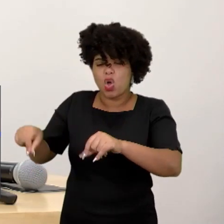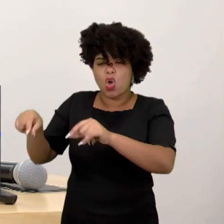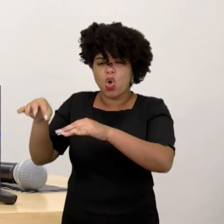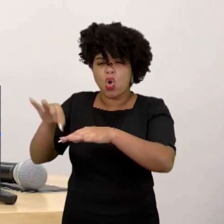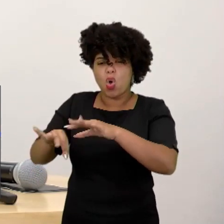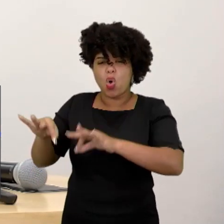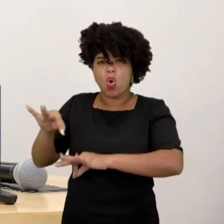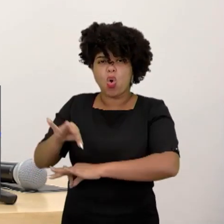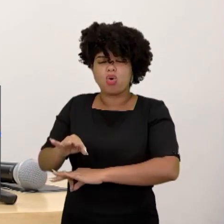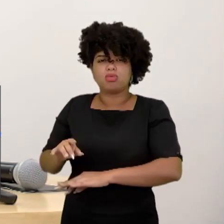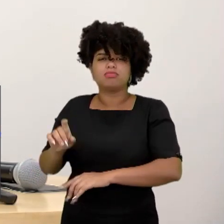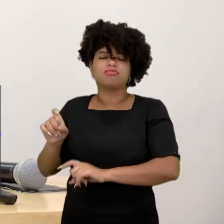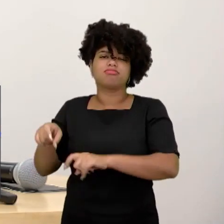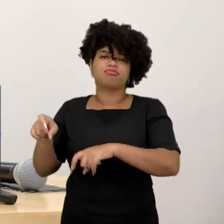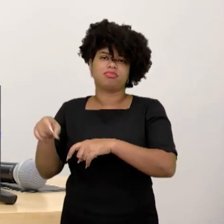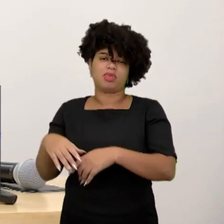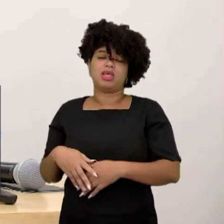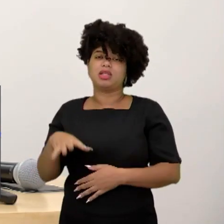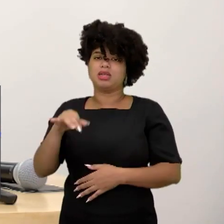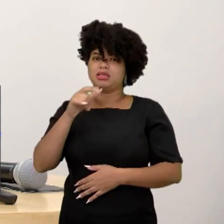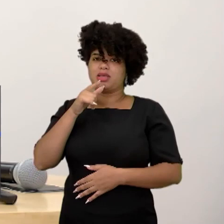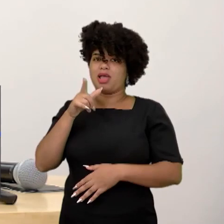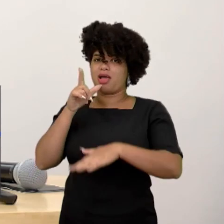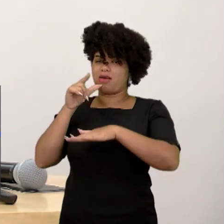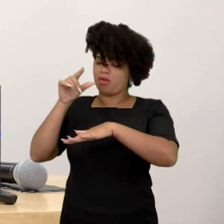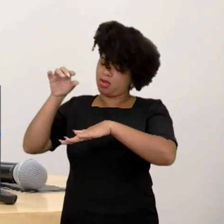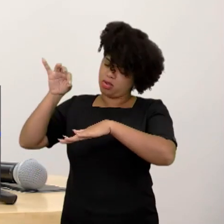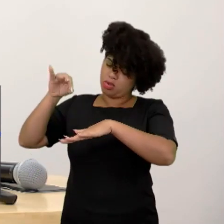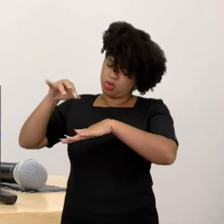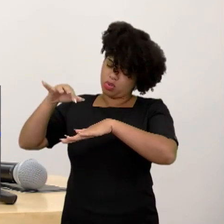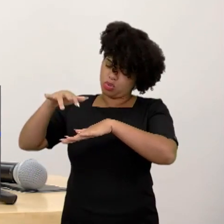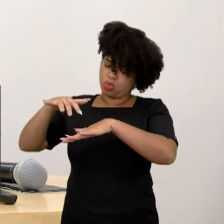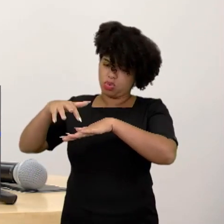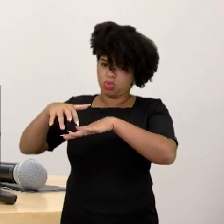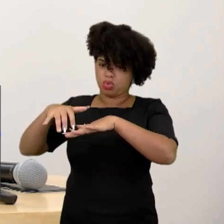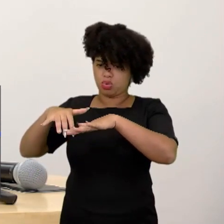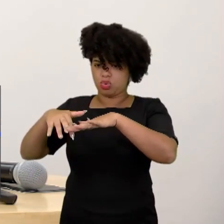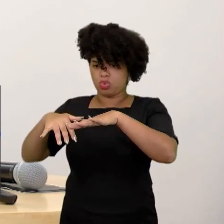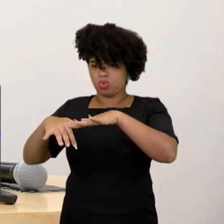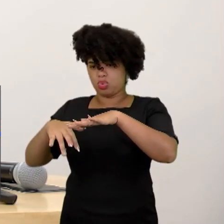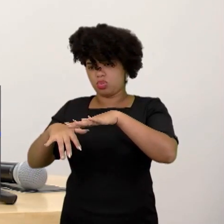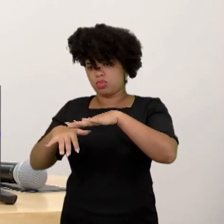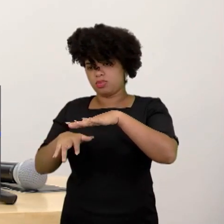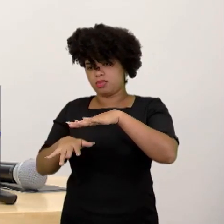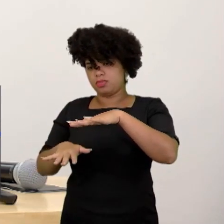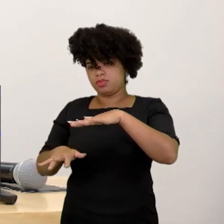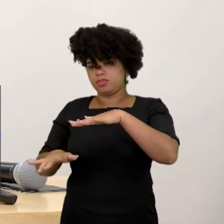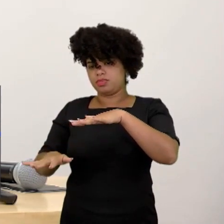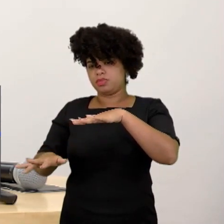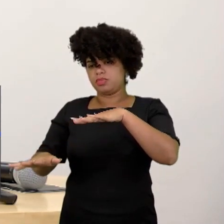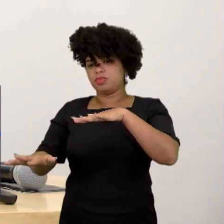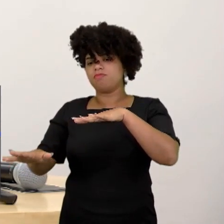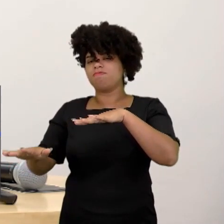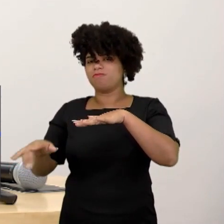que quando a água vai penetrar no solo e vai para os lençóis freáticos, ela já vai